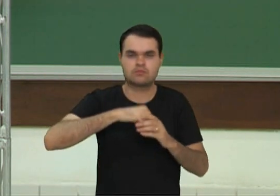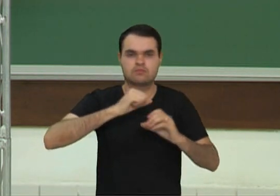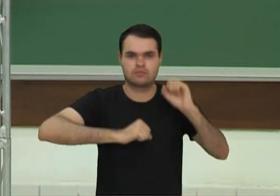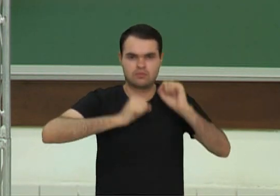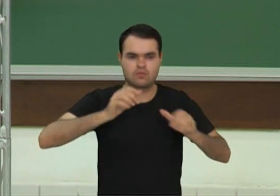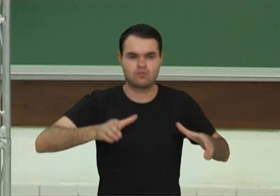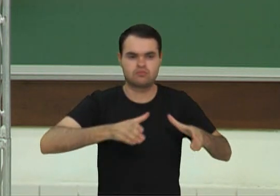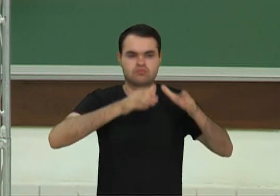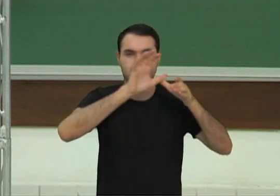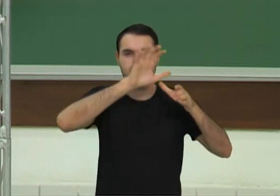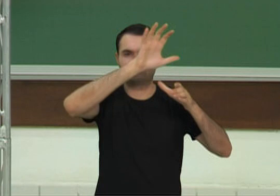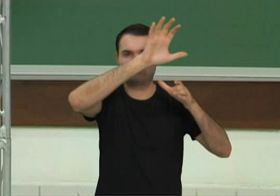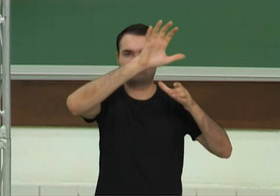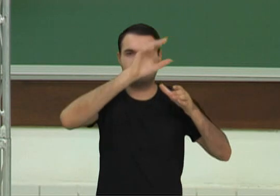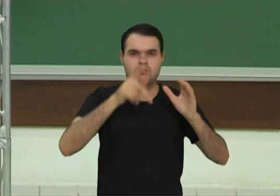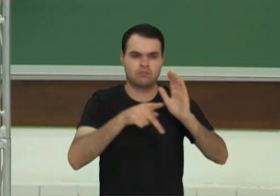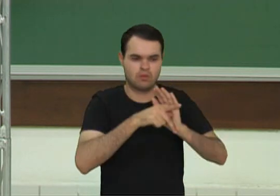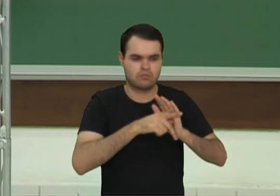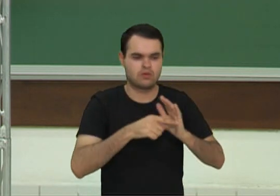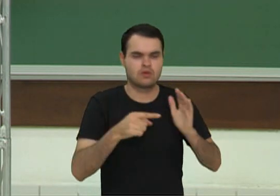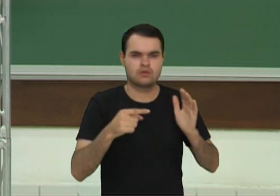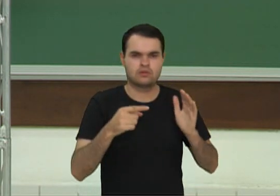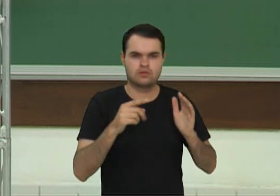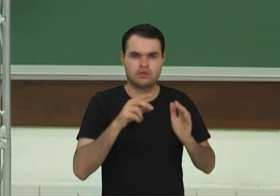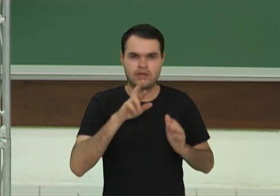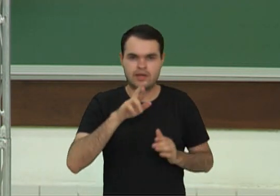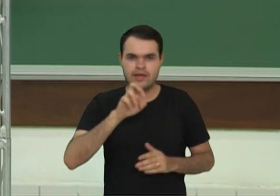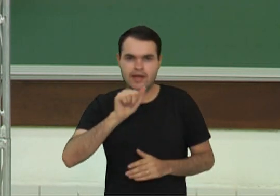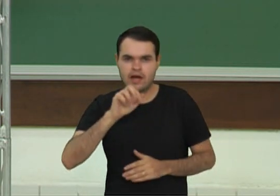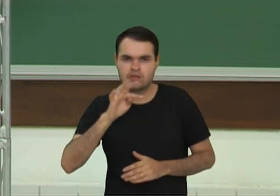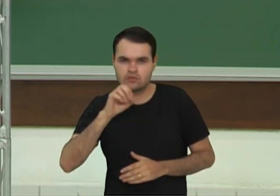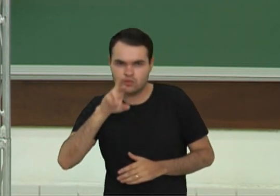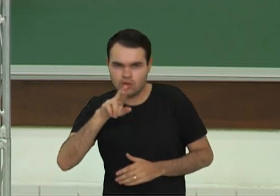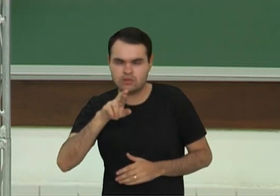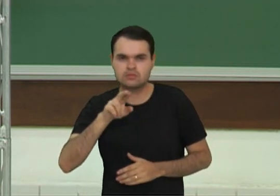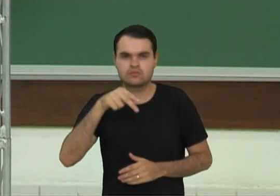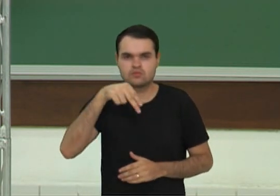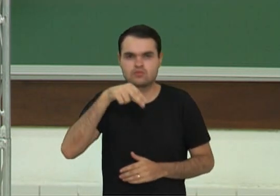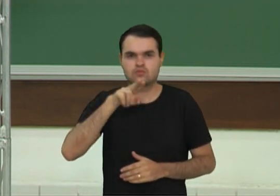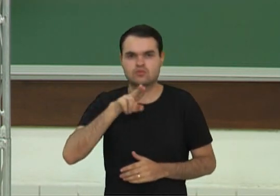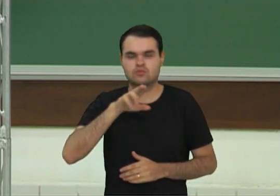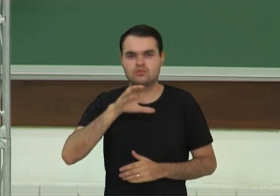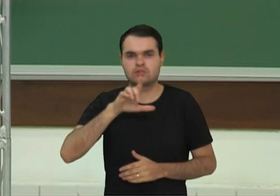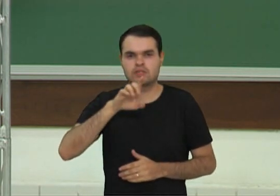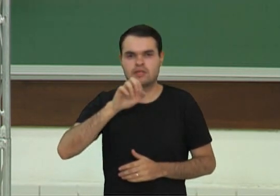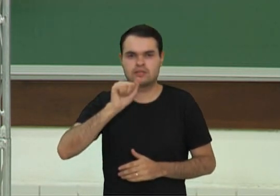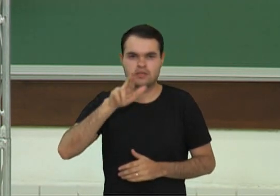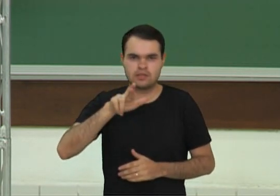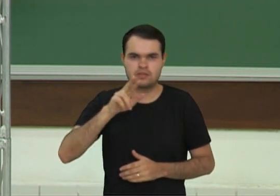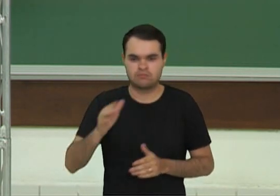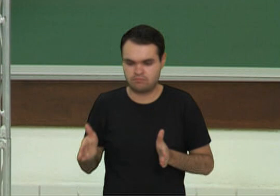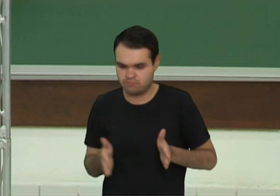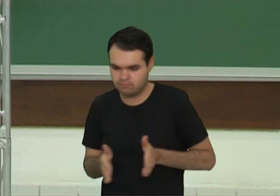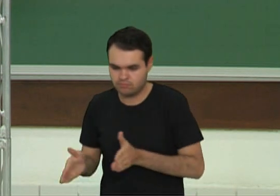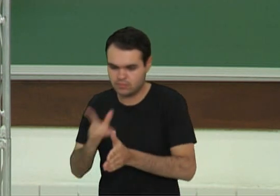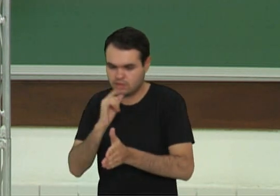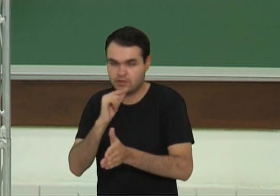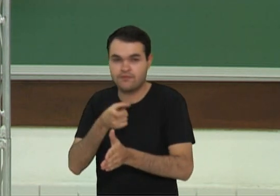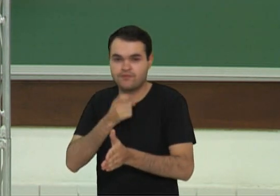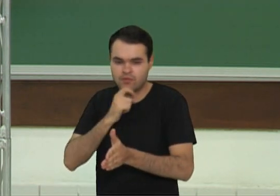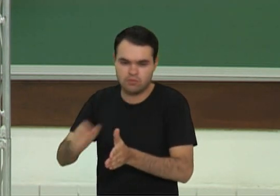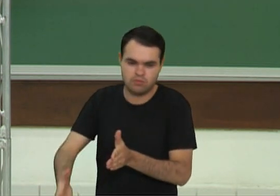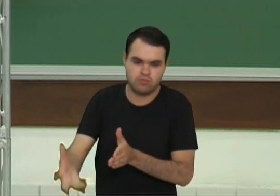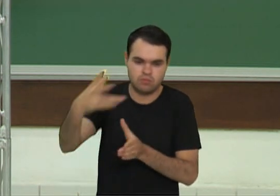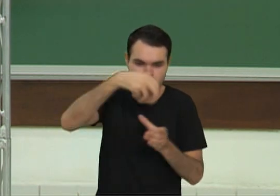o resfriamento do reator nuclear. Então nós temos o bombeamento da água fria proveniente de um rio ou principalmente dos mares e